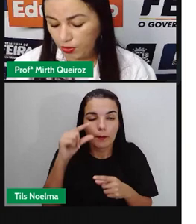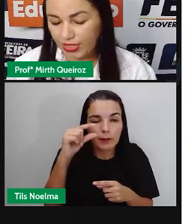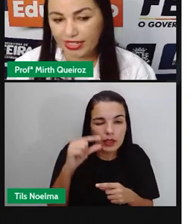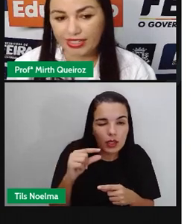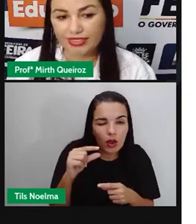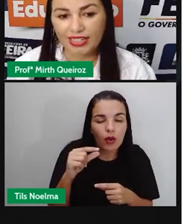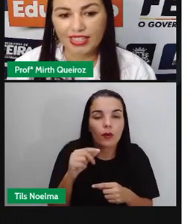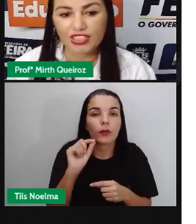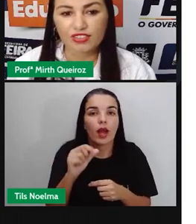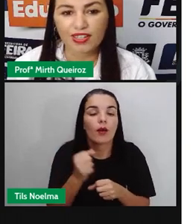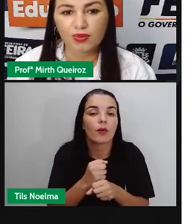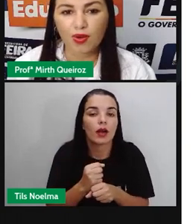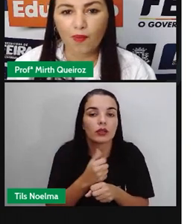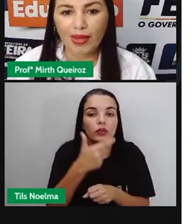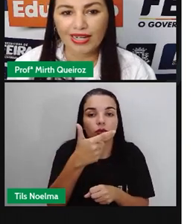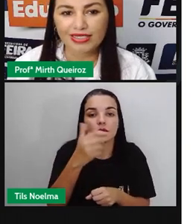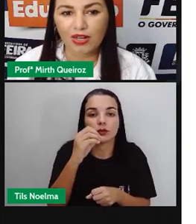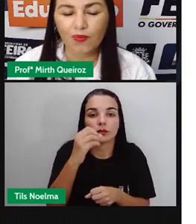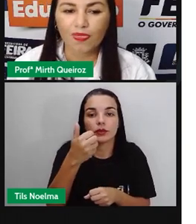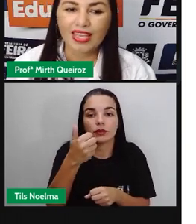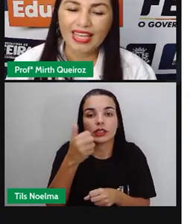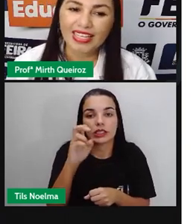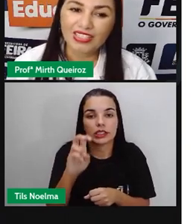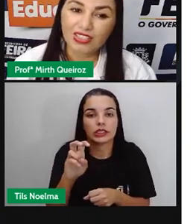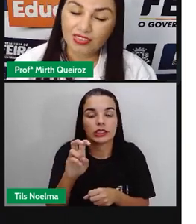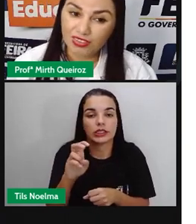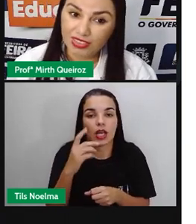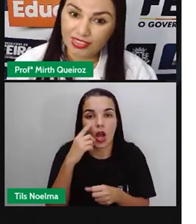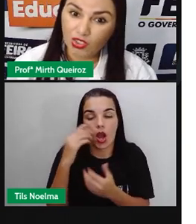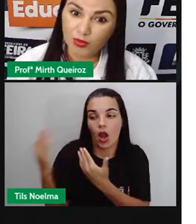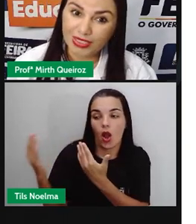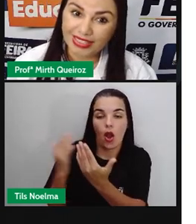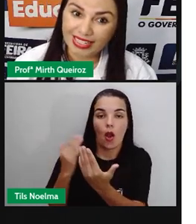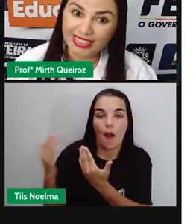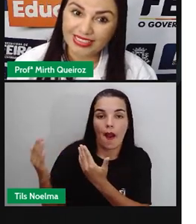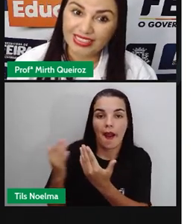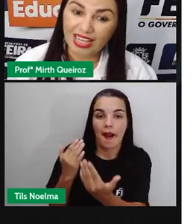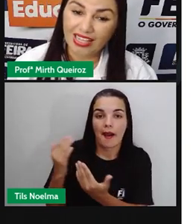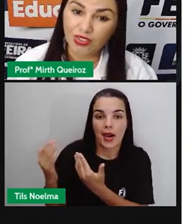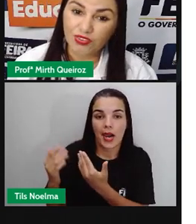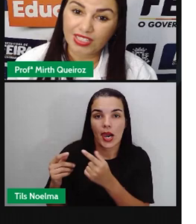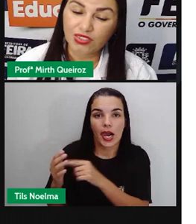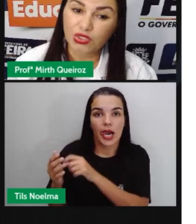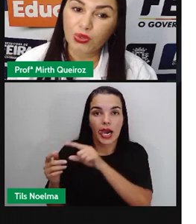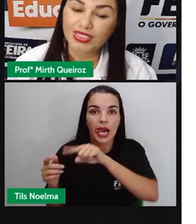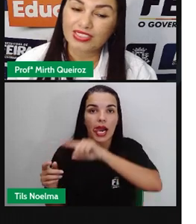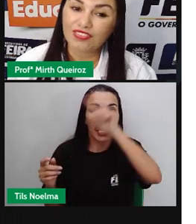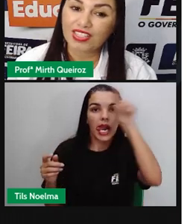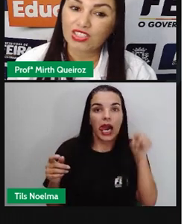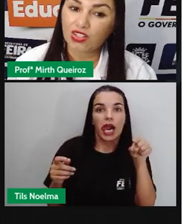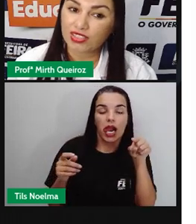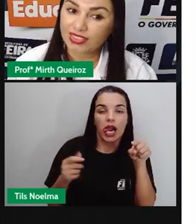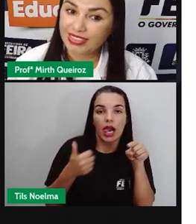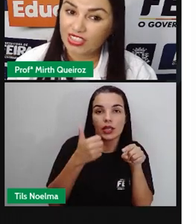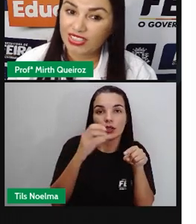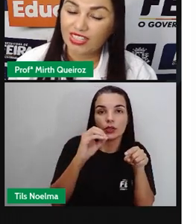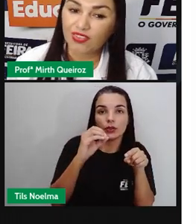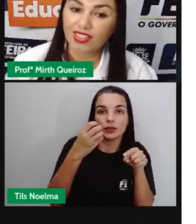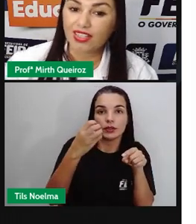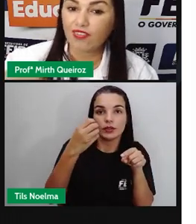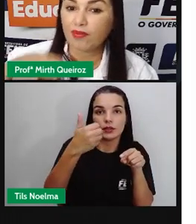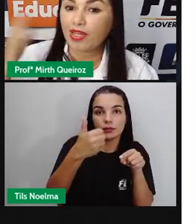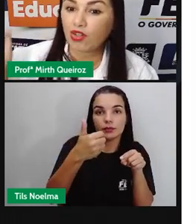quantidade 2013 e a gente faz uma comparação em em 2013 a notificação de doenças infecciosas